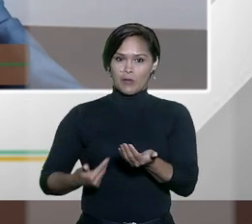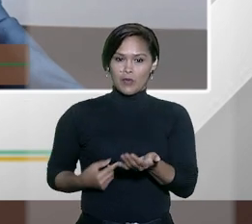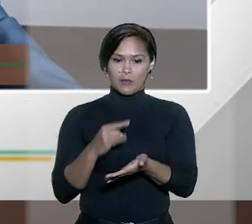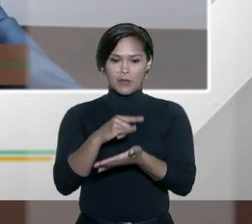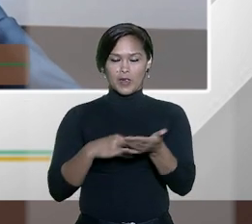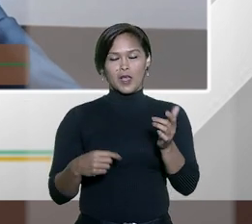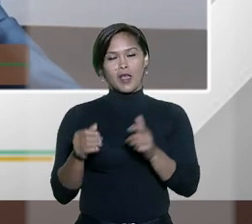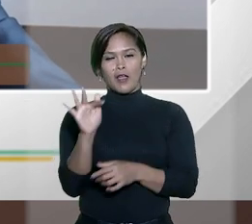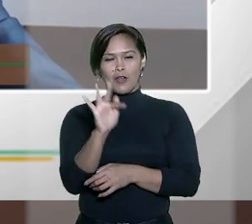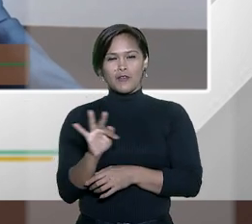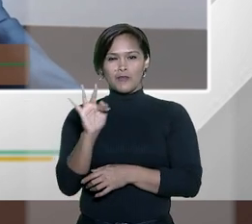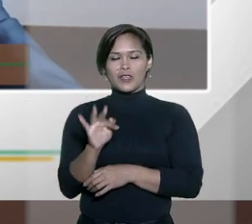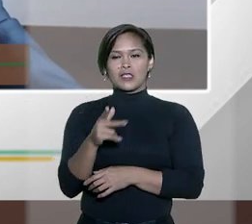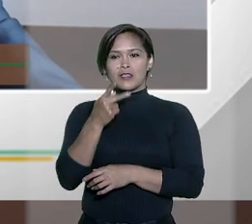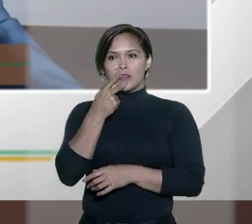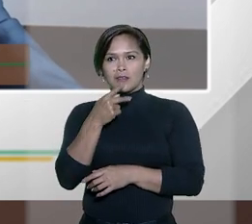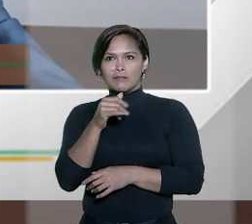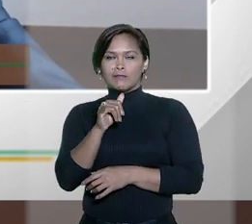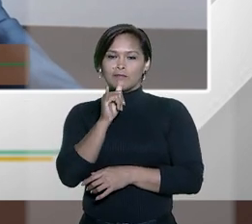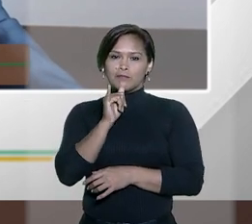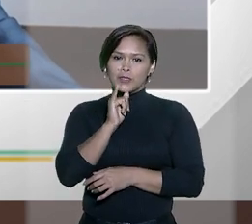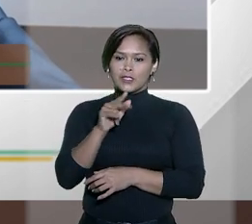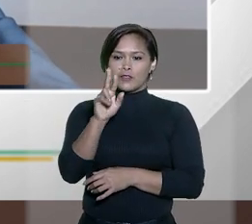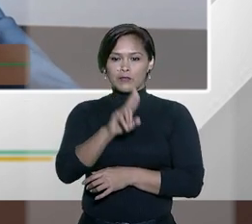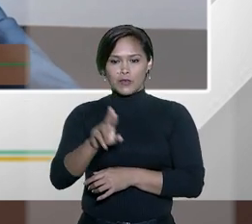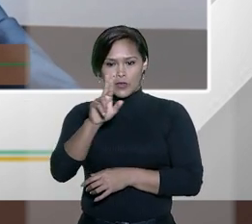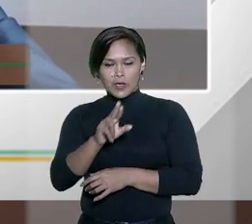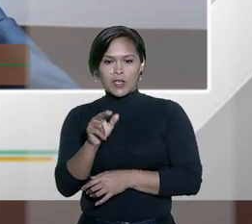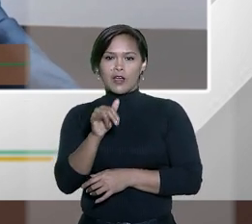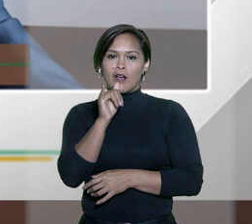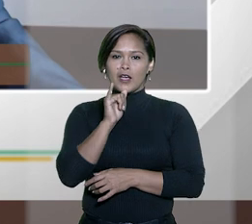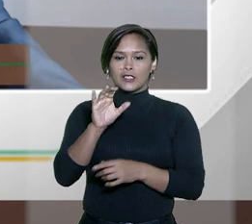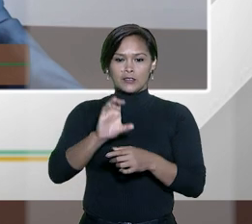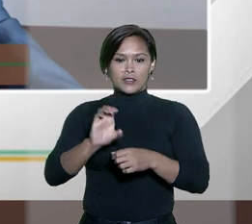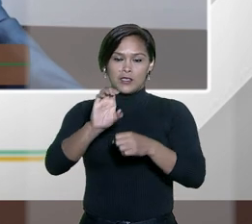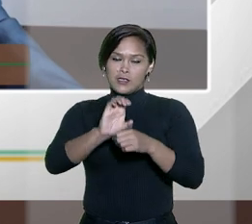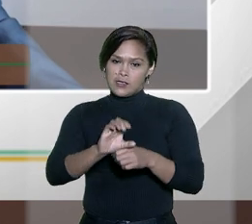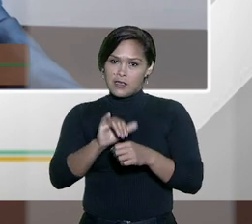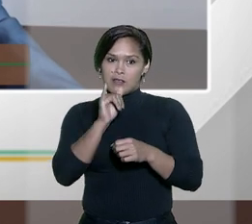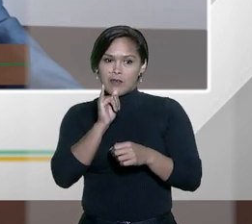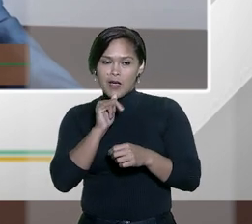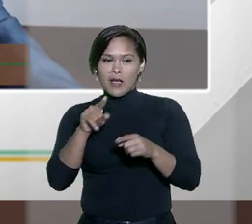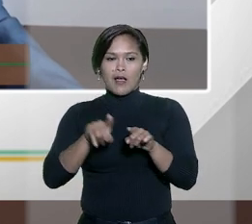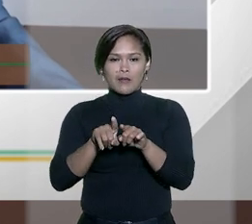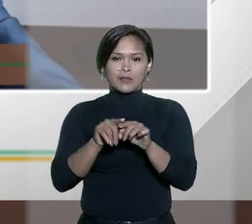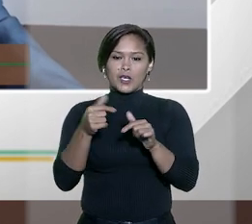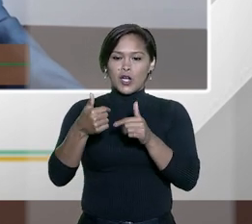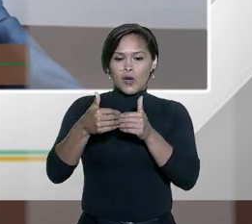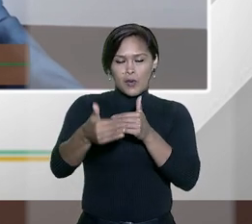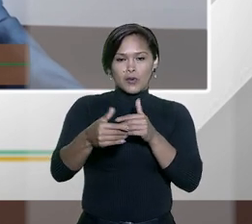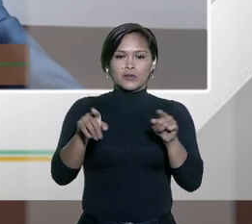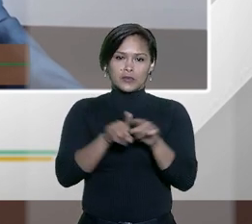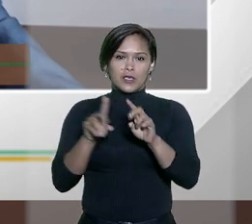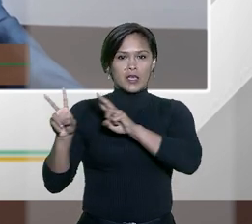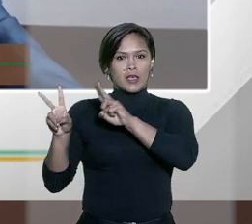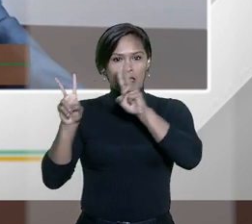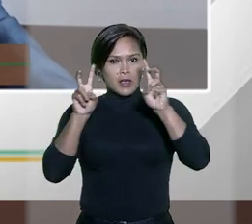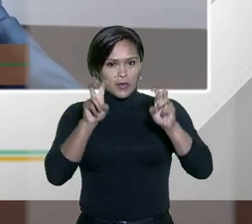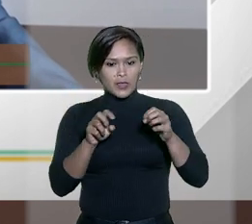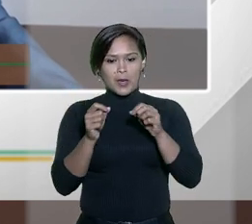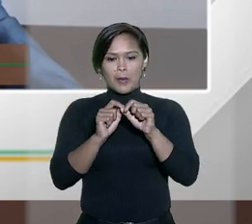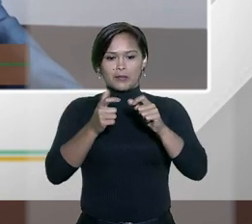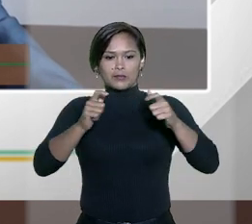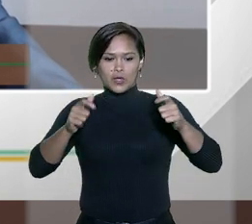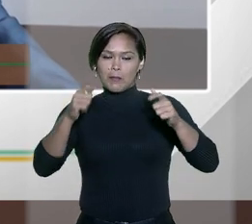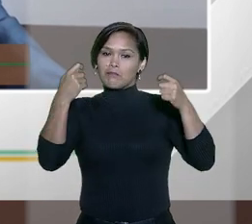precatório federal, você vai discutir isso com a União Federal, se for um precatório estadual, com o Estado e assim por diante, né? Um tema